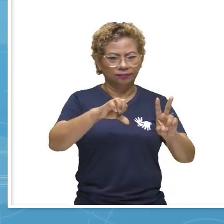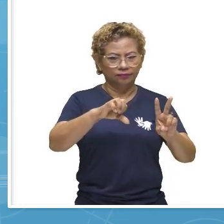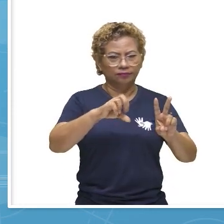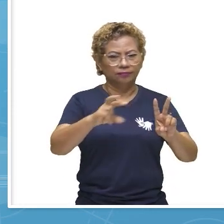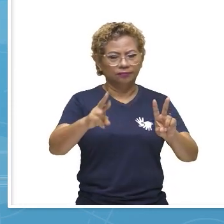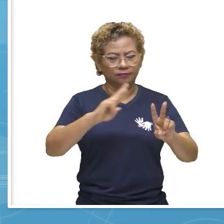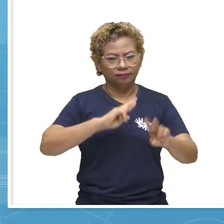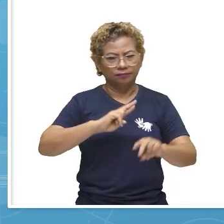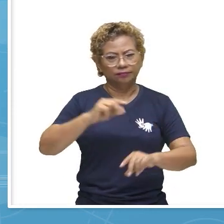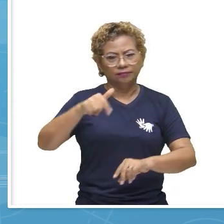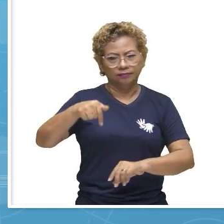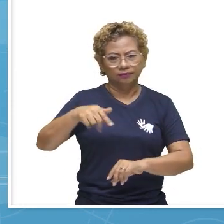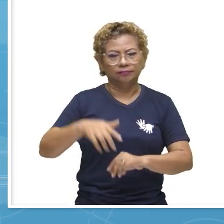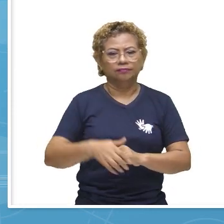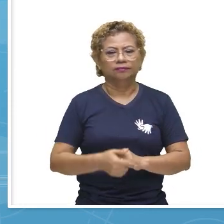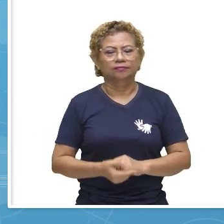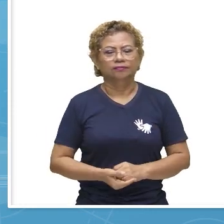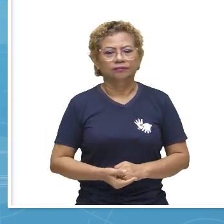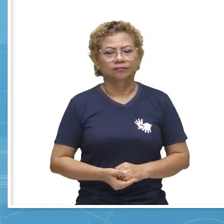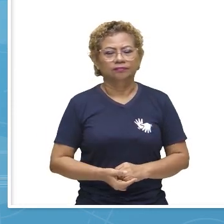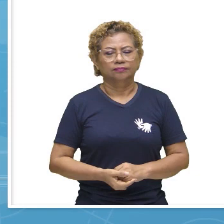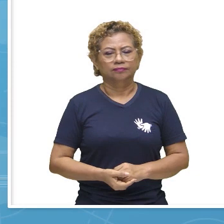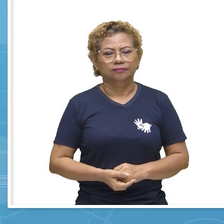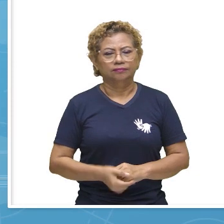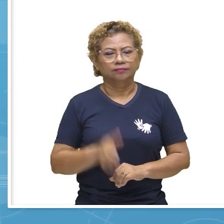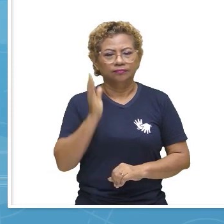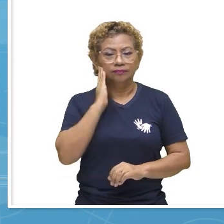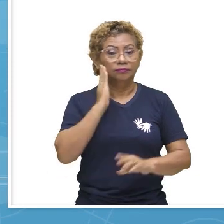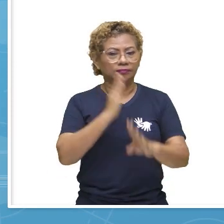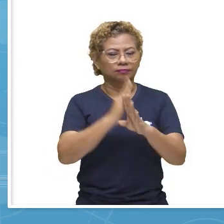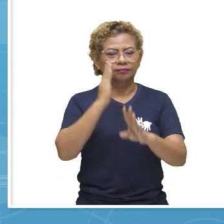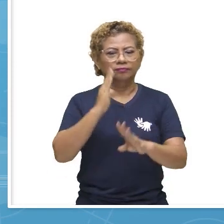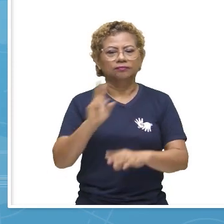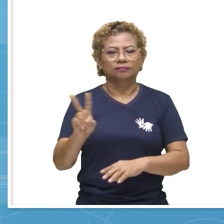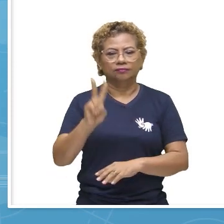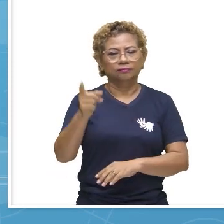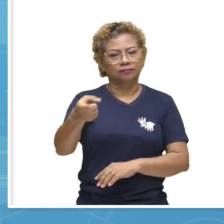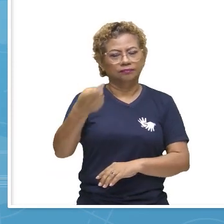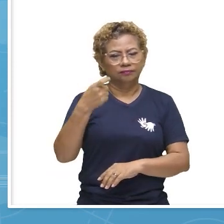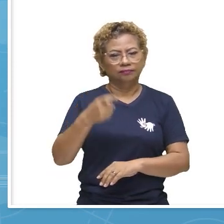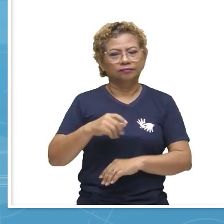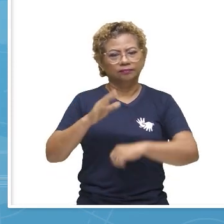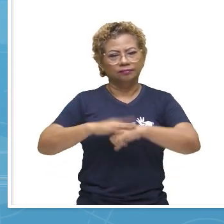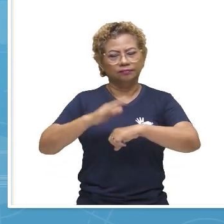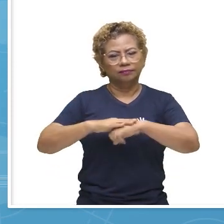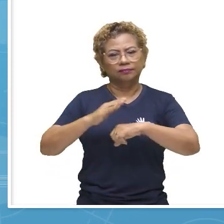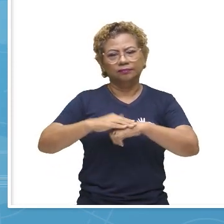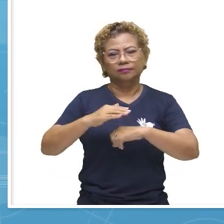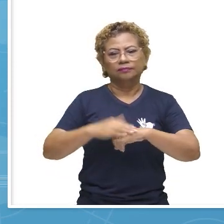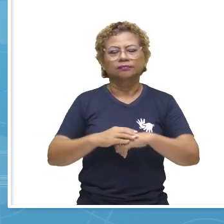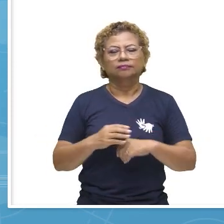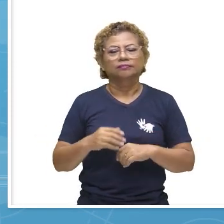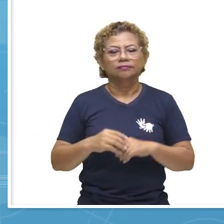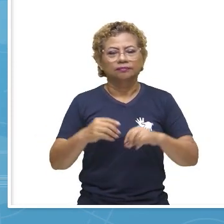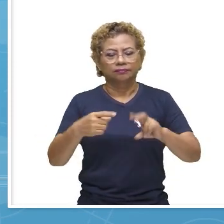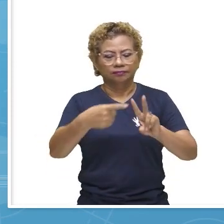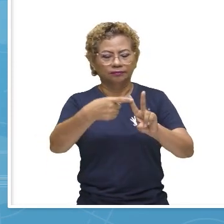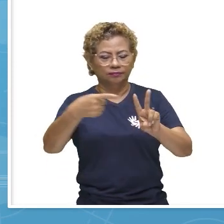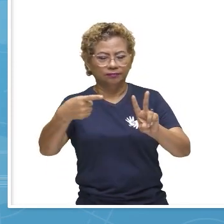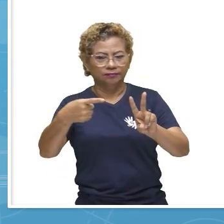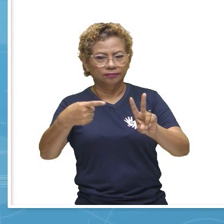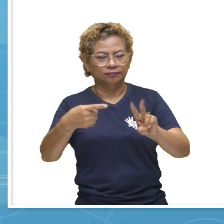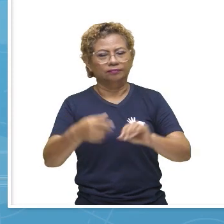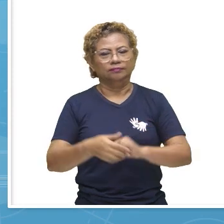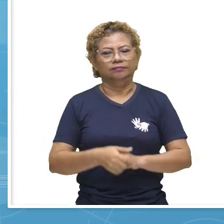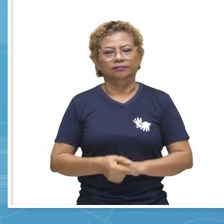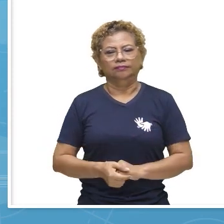7 faltam 2, né? Saberia o valor de x. Quadrado é mais fácil de calcular, né? Retângulo é que não é, né?